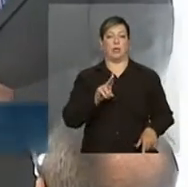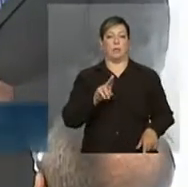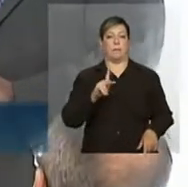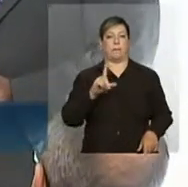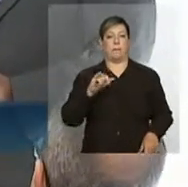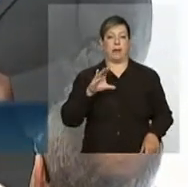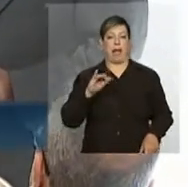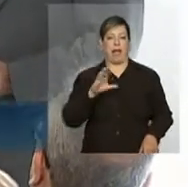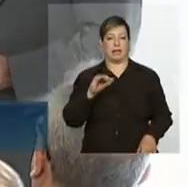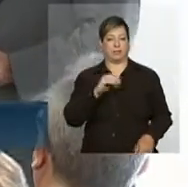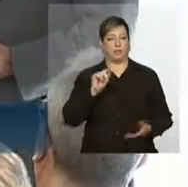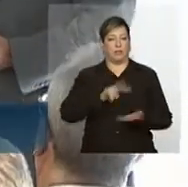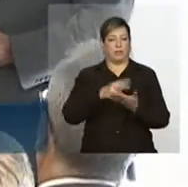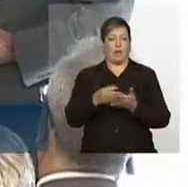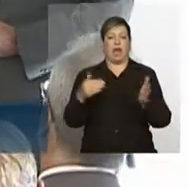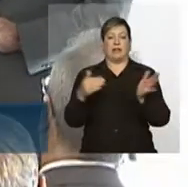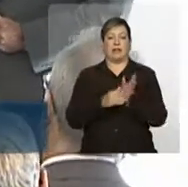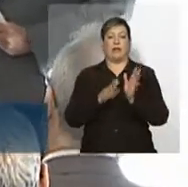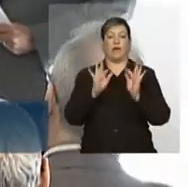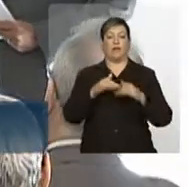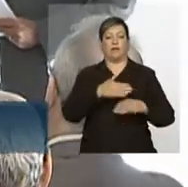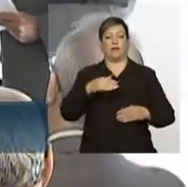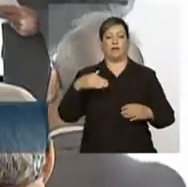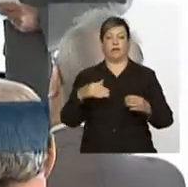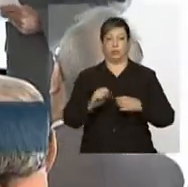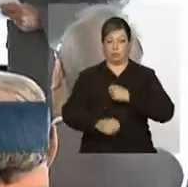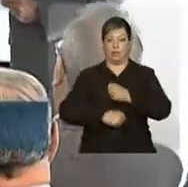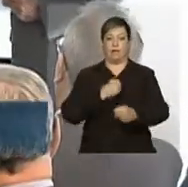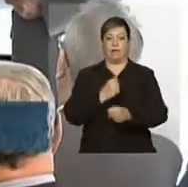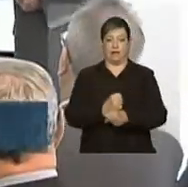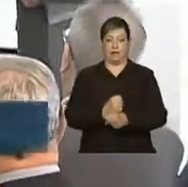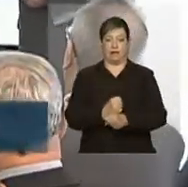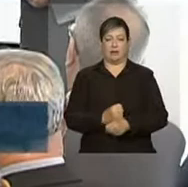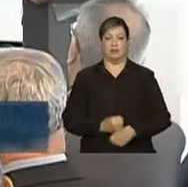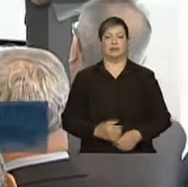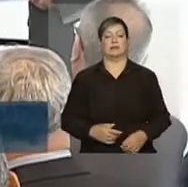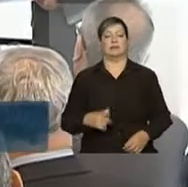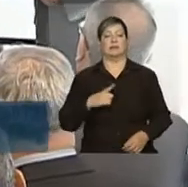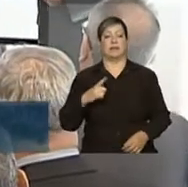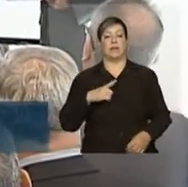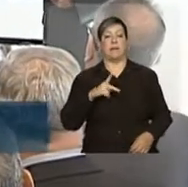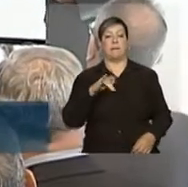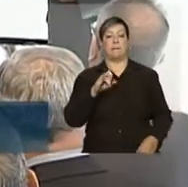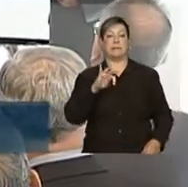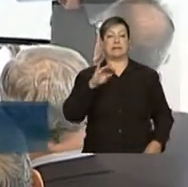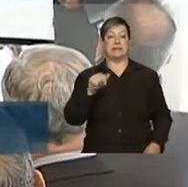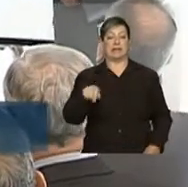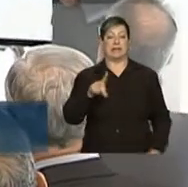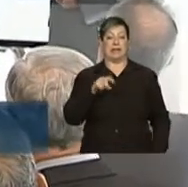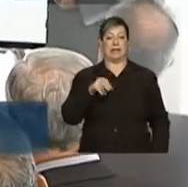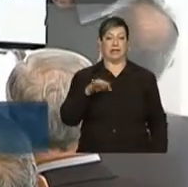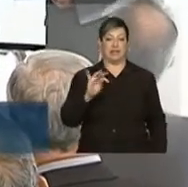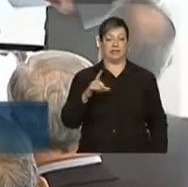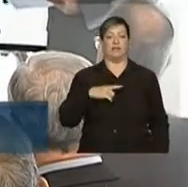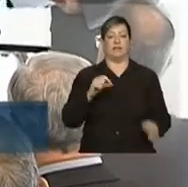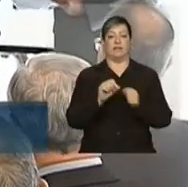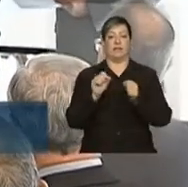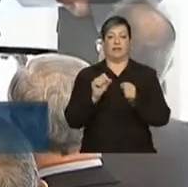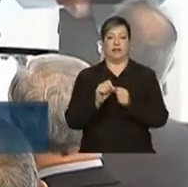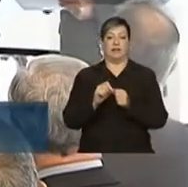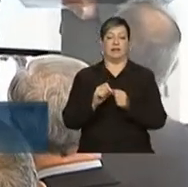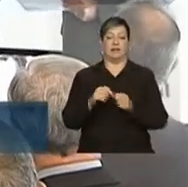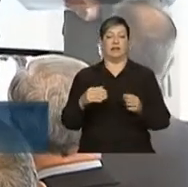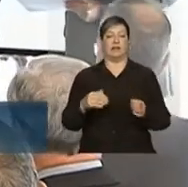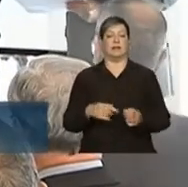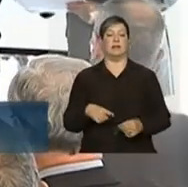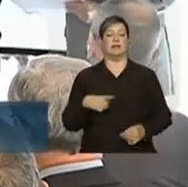teremos essa duplicação até o final do próximo ano, ou melhor, teremos a pista do DENIT feita até Miritituba. E